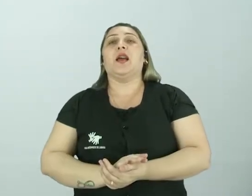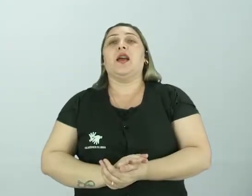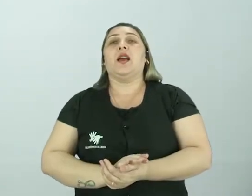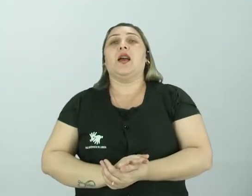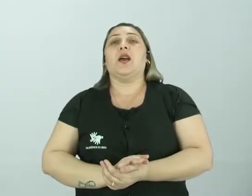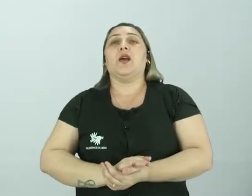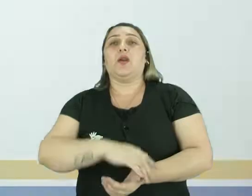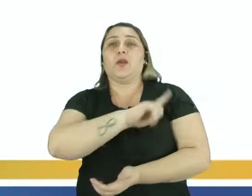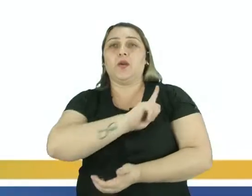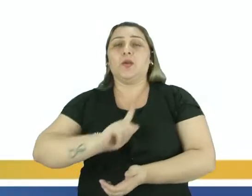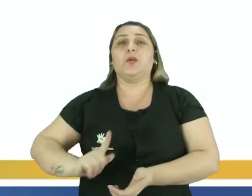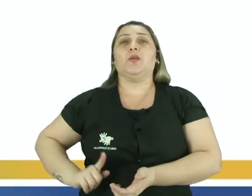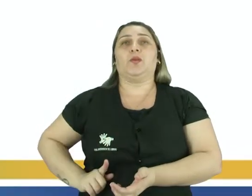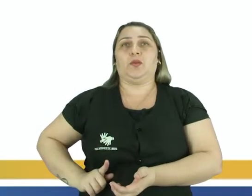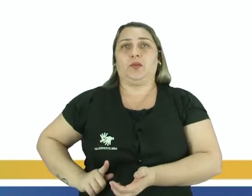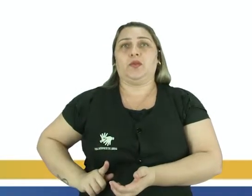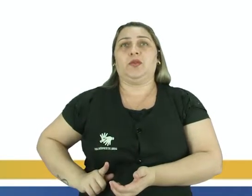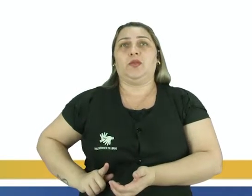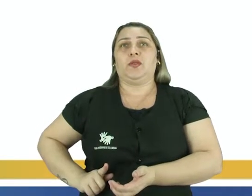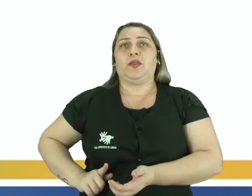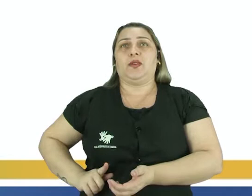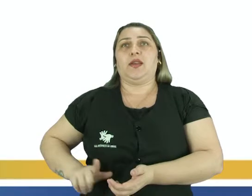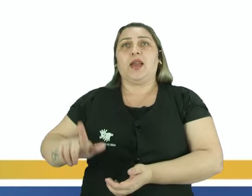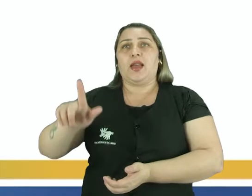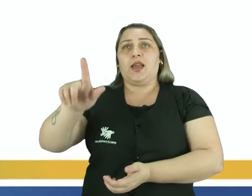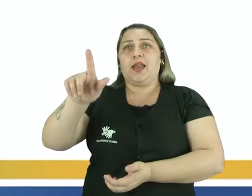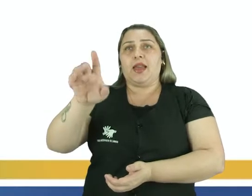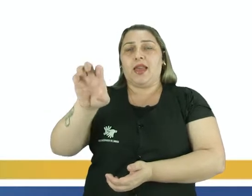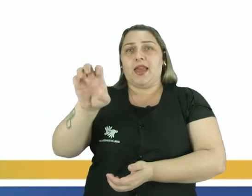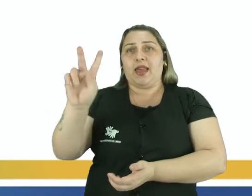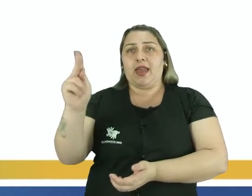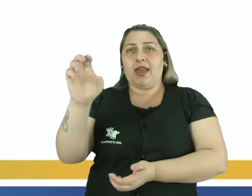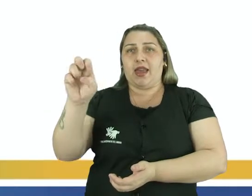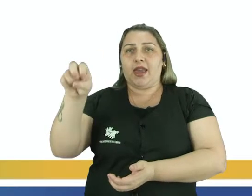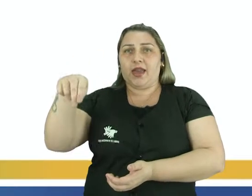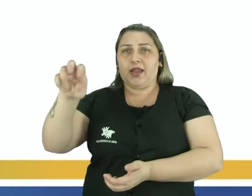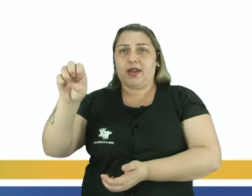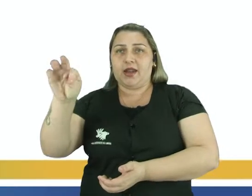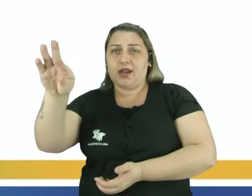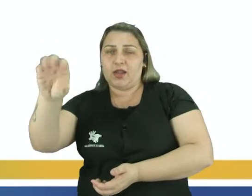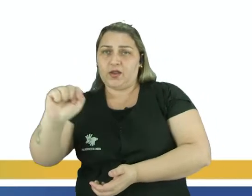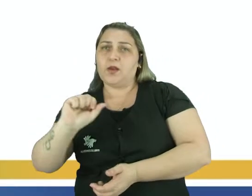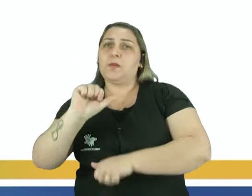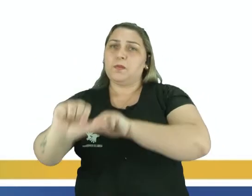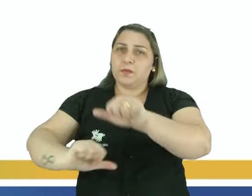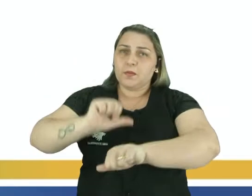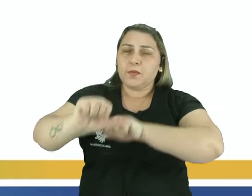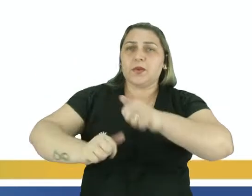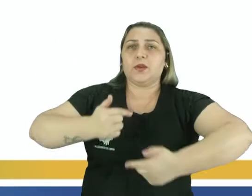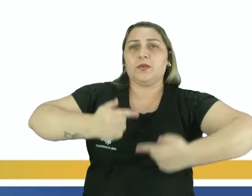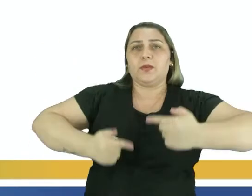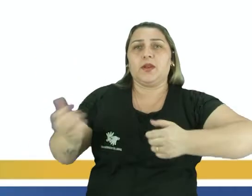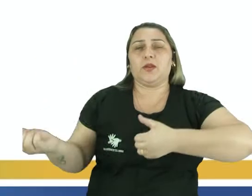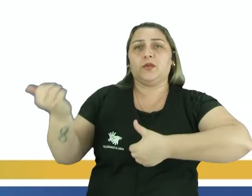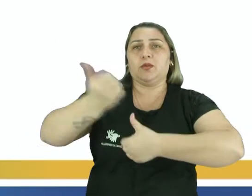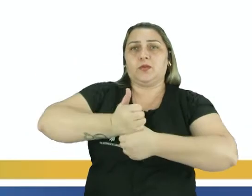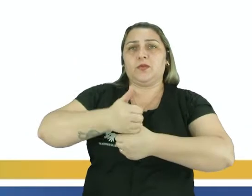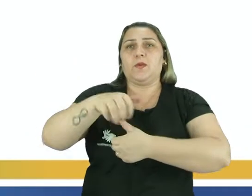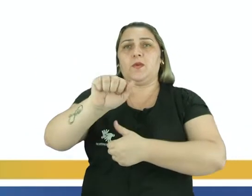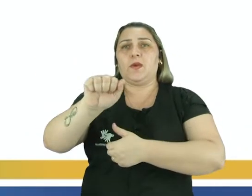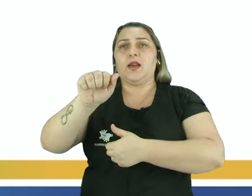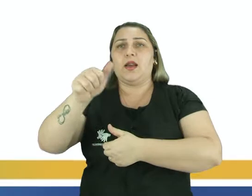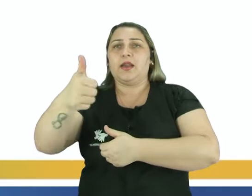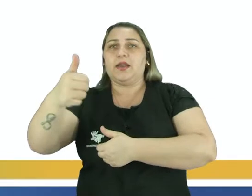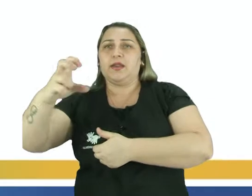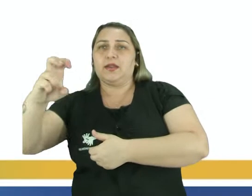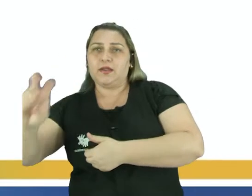de Ernesto Geisel, algumas mudanças foram sendo feitas no cenário político, como a substituição do AI-5, que era